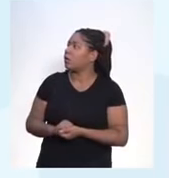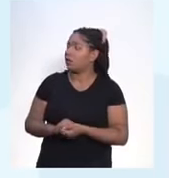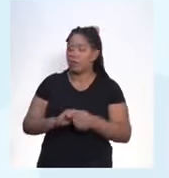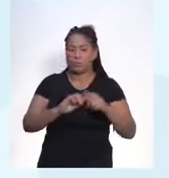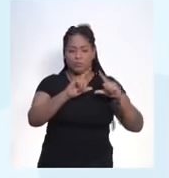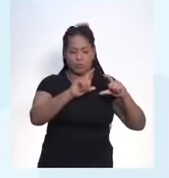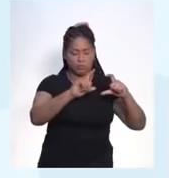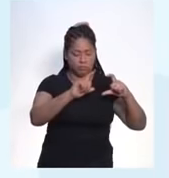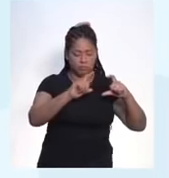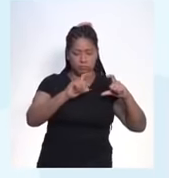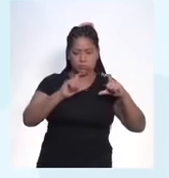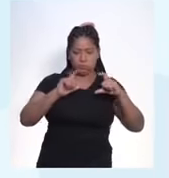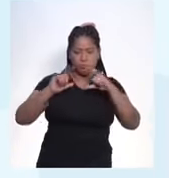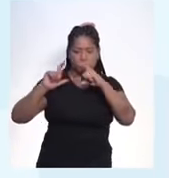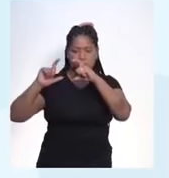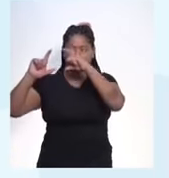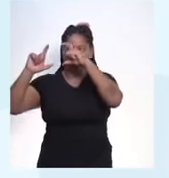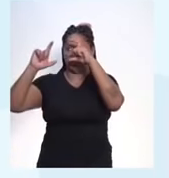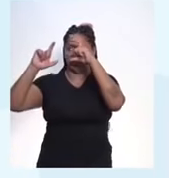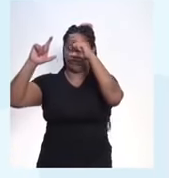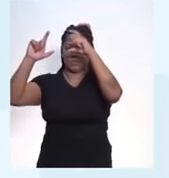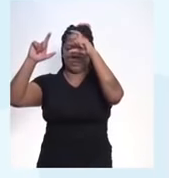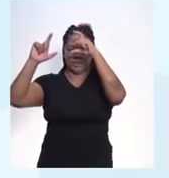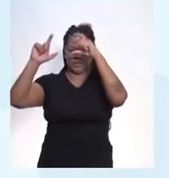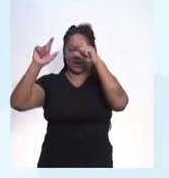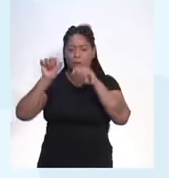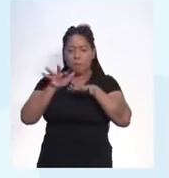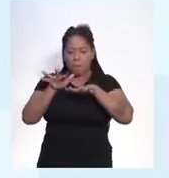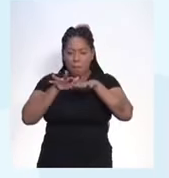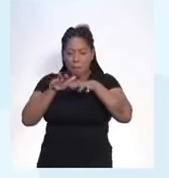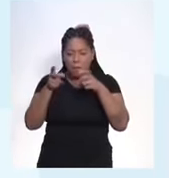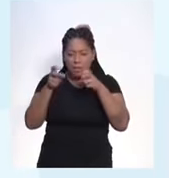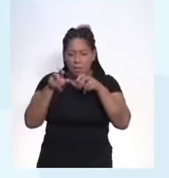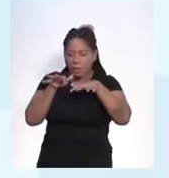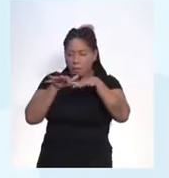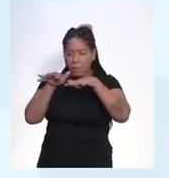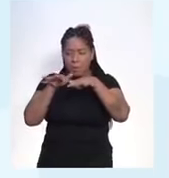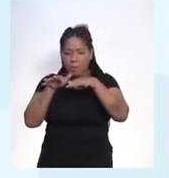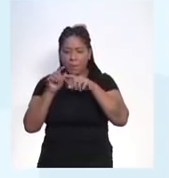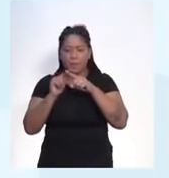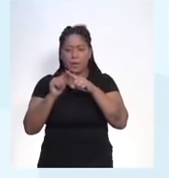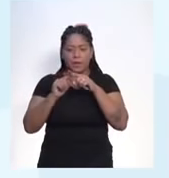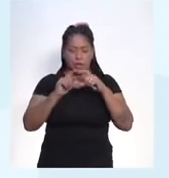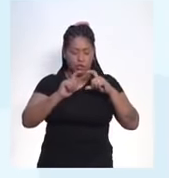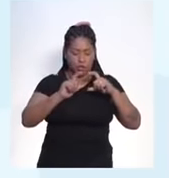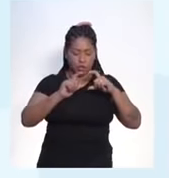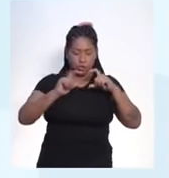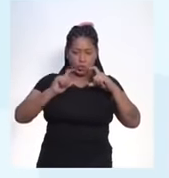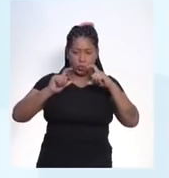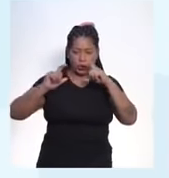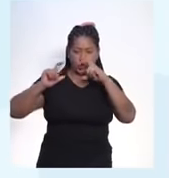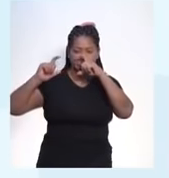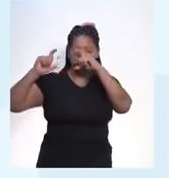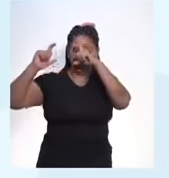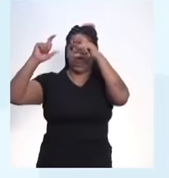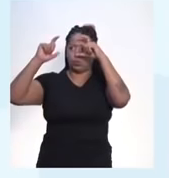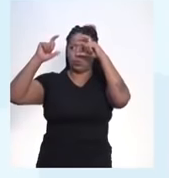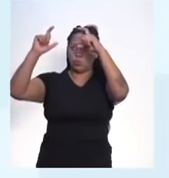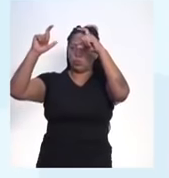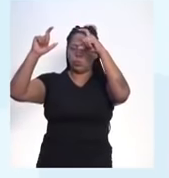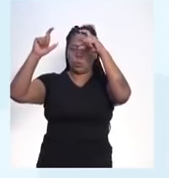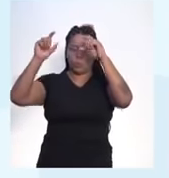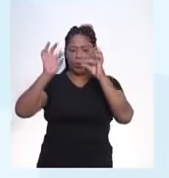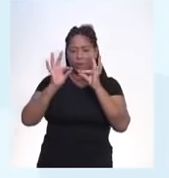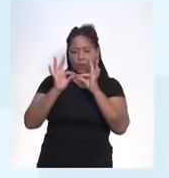movimentou literalmente Dá para ver que eu tenho uma movimentação no caso ele subiu né Tony seu observar o